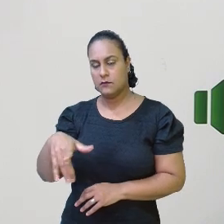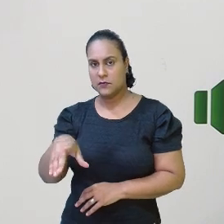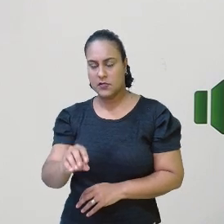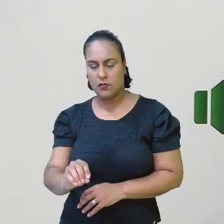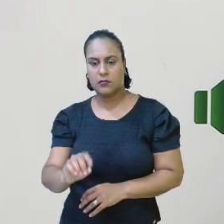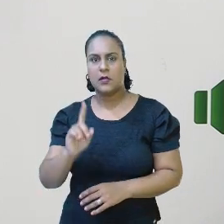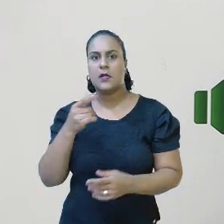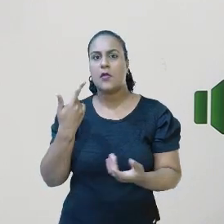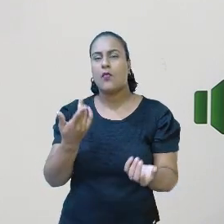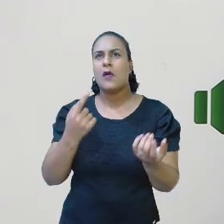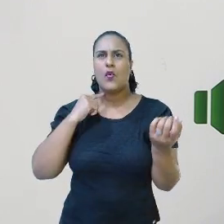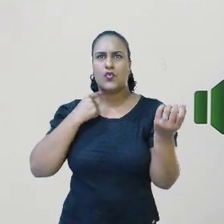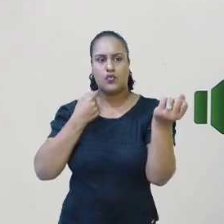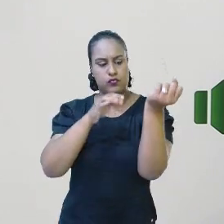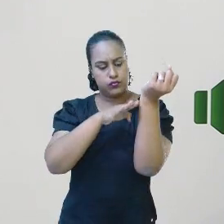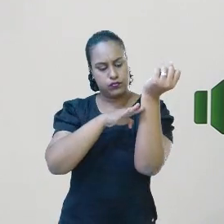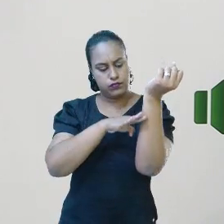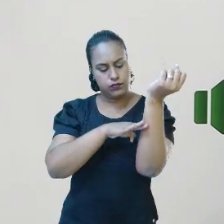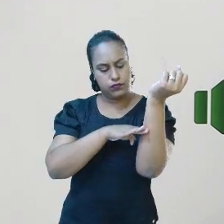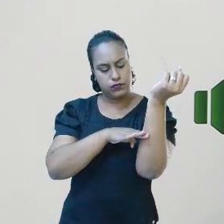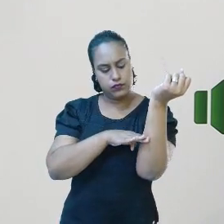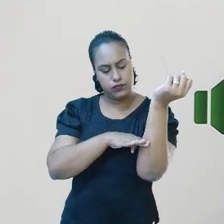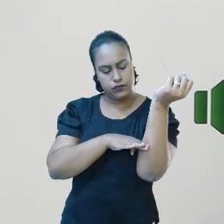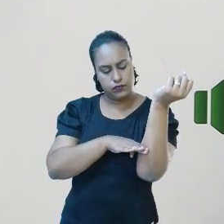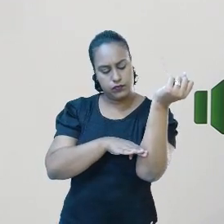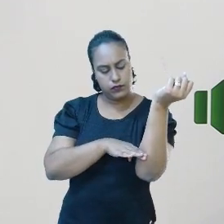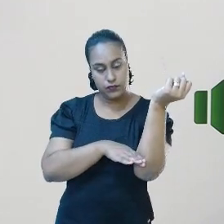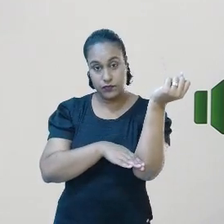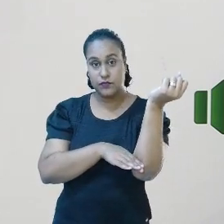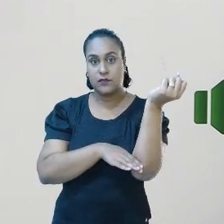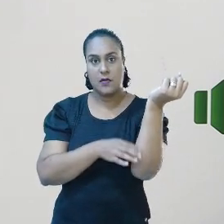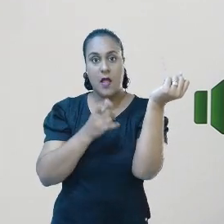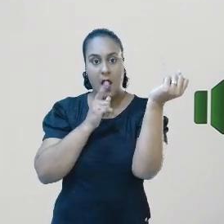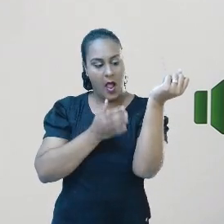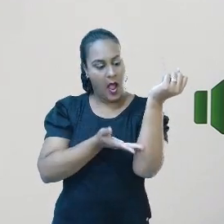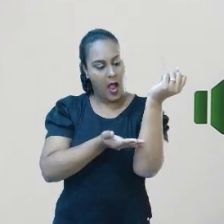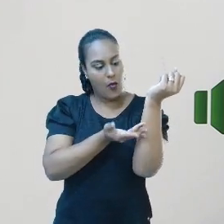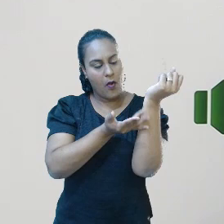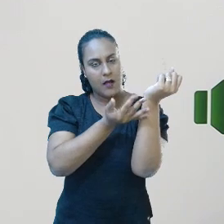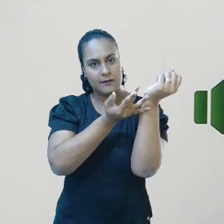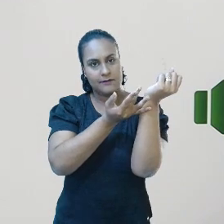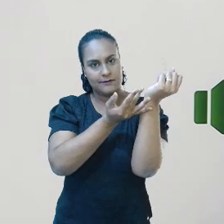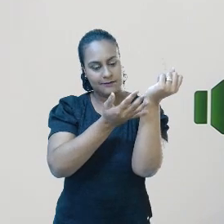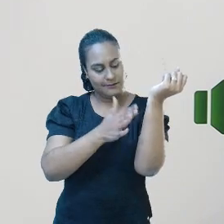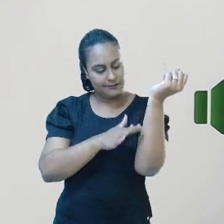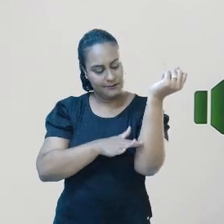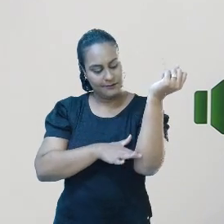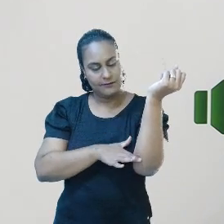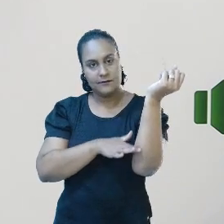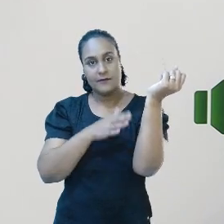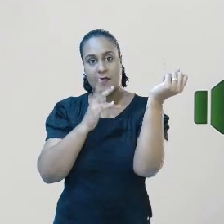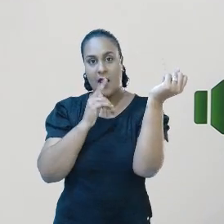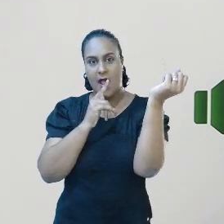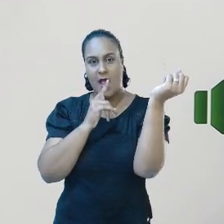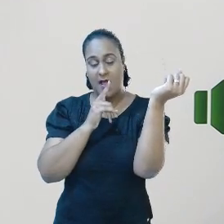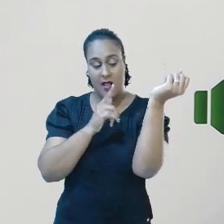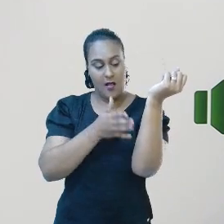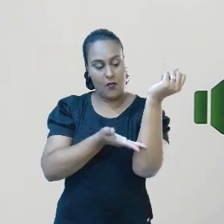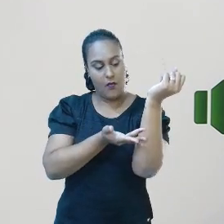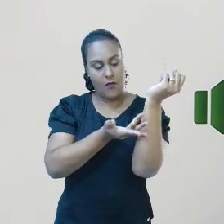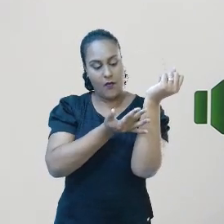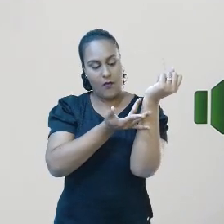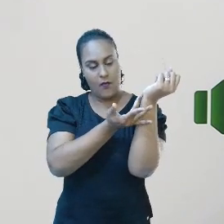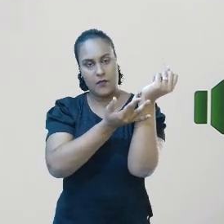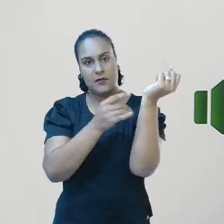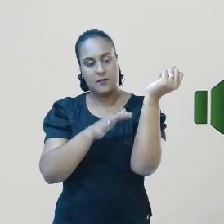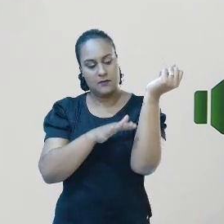essa parte que não interessa para a água, né, toda essa sujeira, tudo ela vai decantar. Vai formar aí o que a gente conhece também